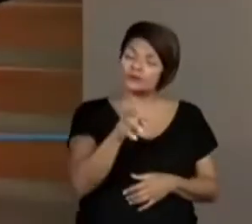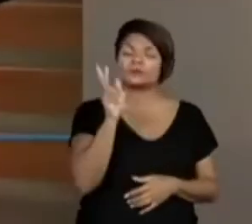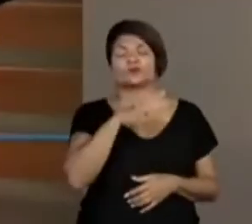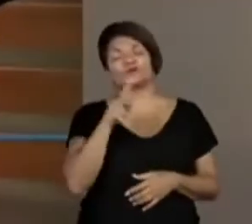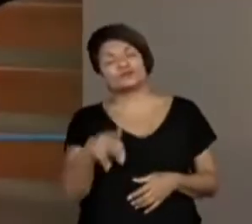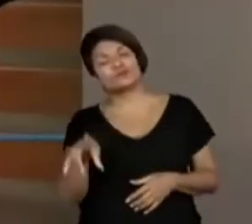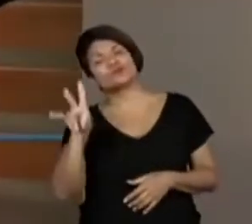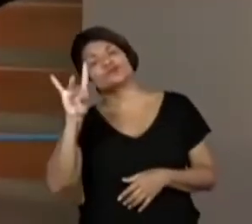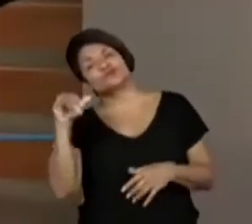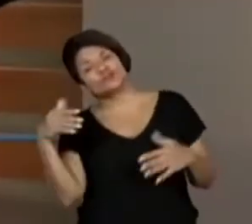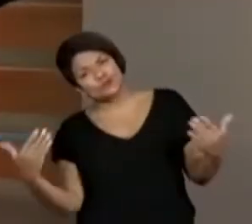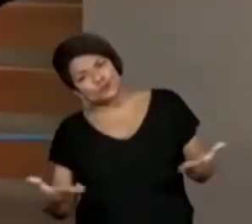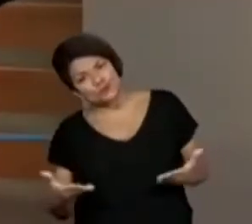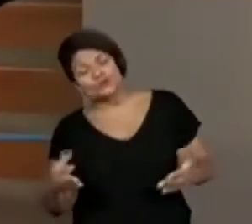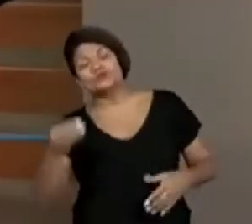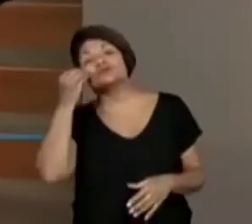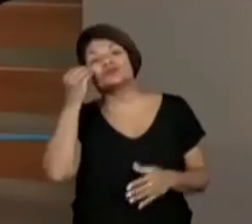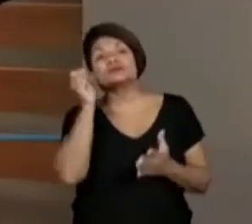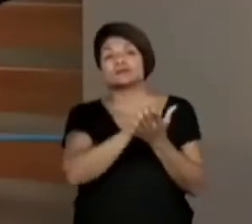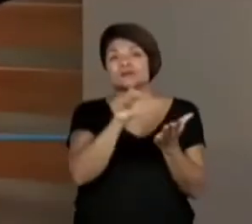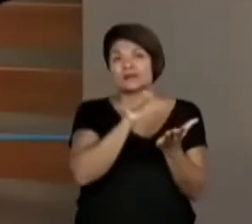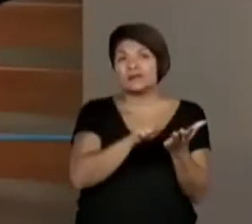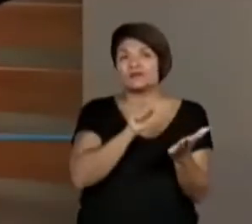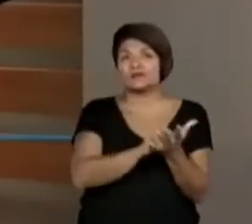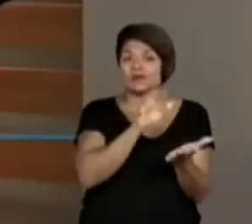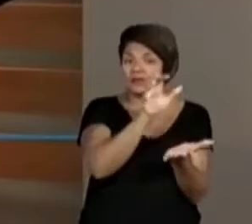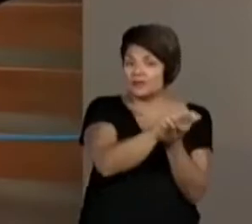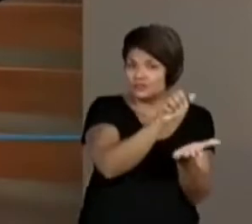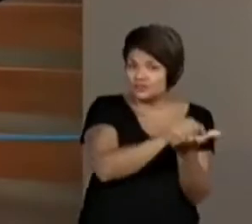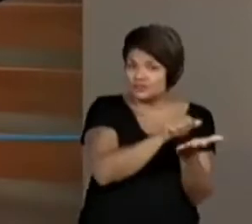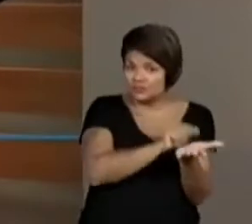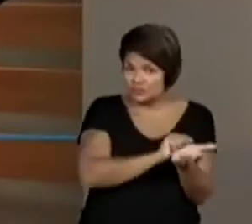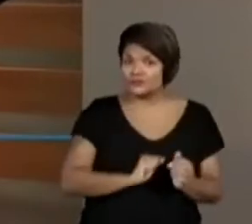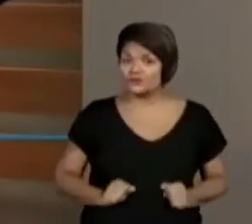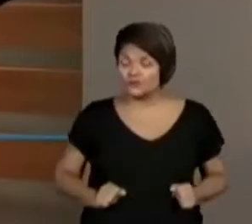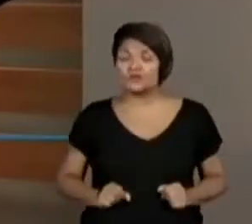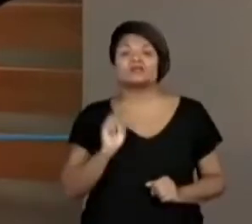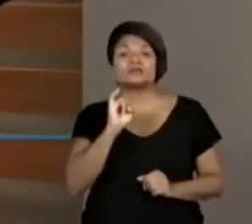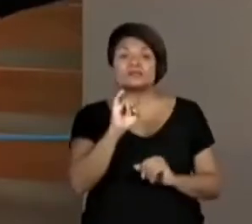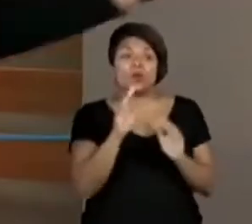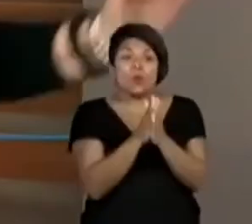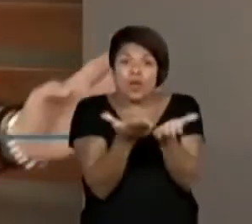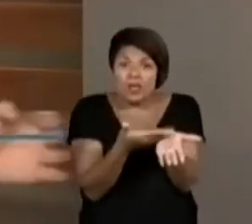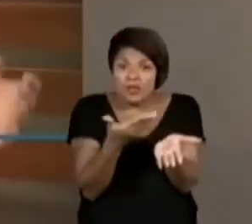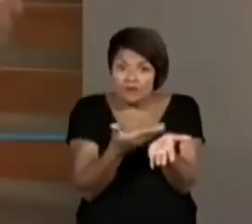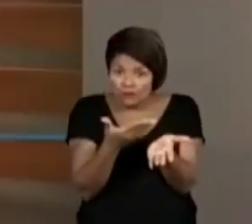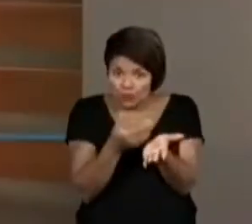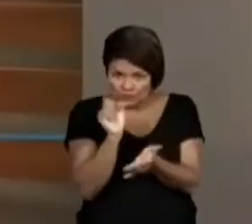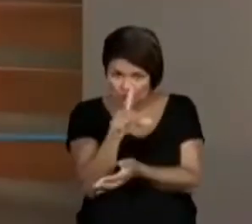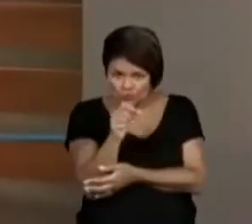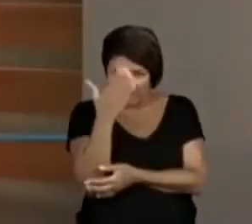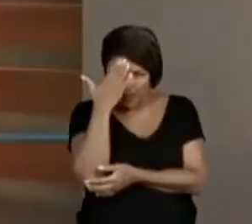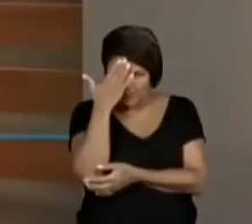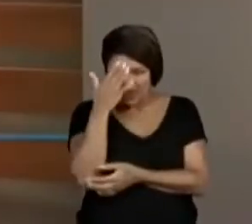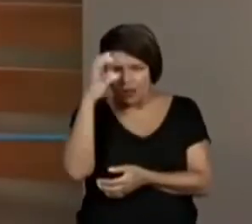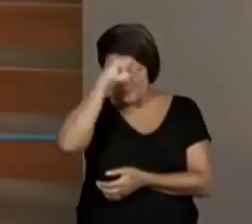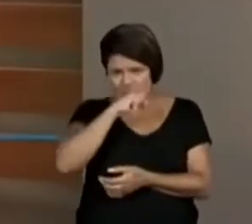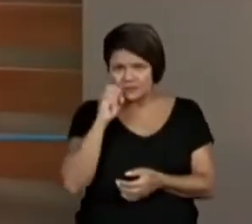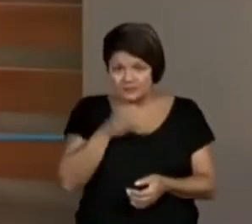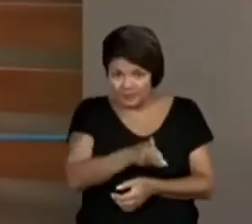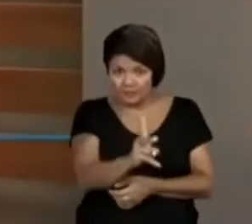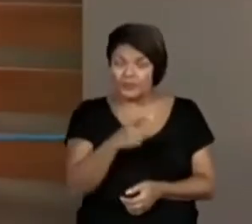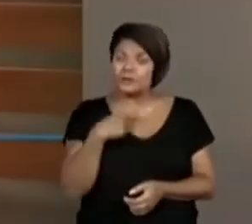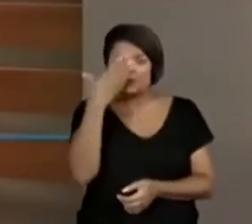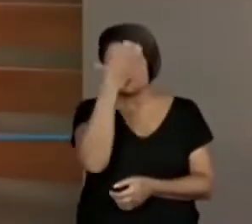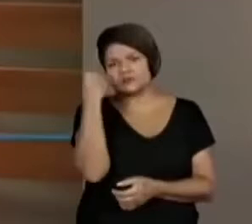a data, tenta escrever alguns registros. E quem tem o livro do Aprender Sempre, não esquece. Está aí também para